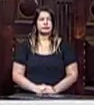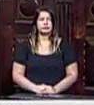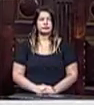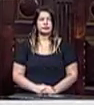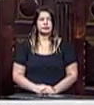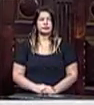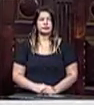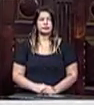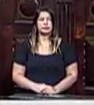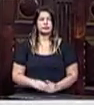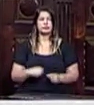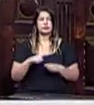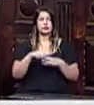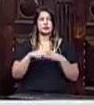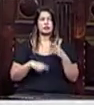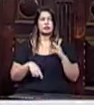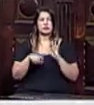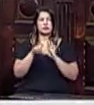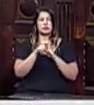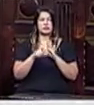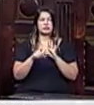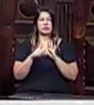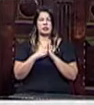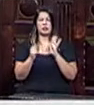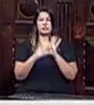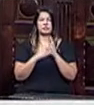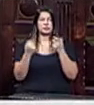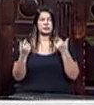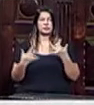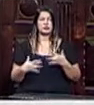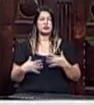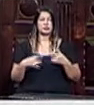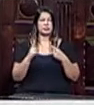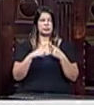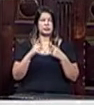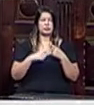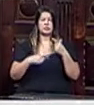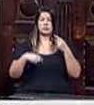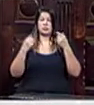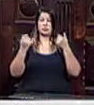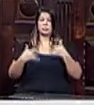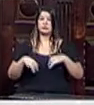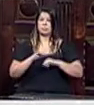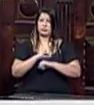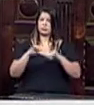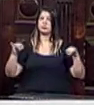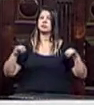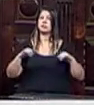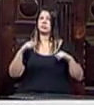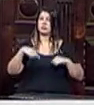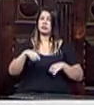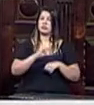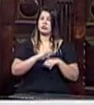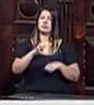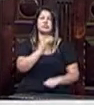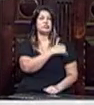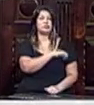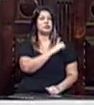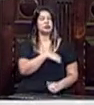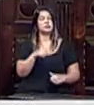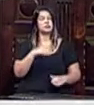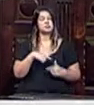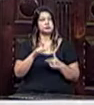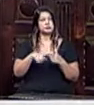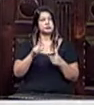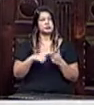em três artigos, onde dizia: fica decretado o estado de calamidade pública em razão da grave crise financeira